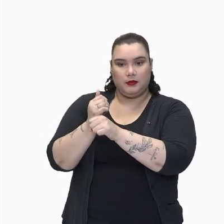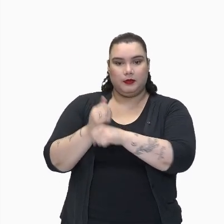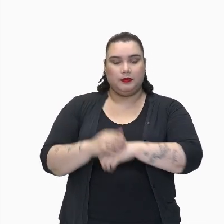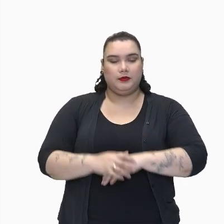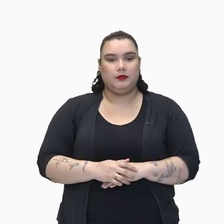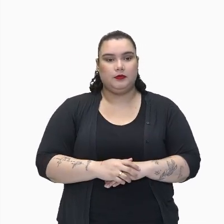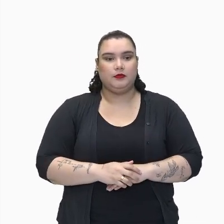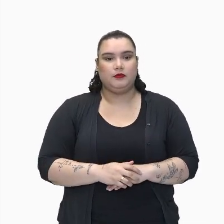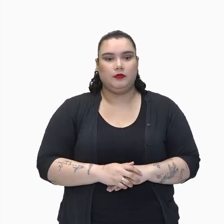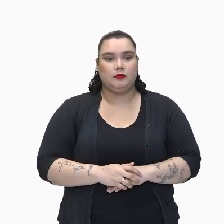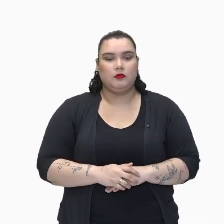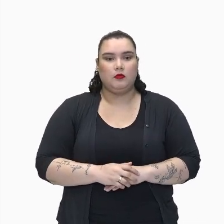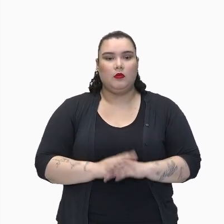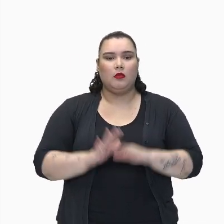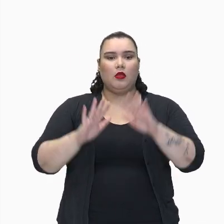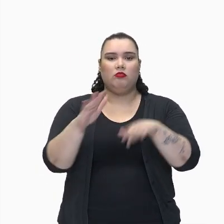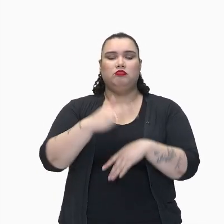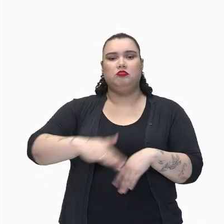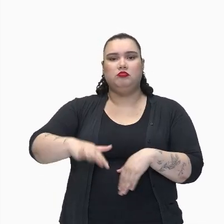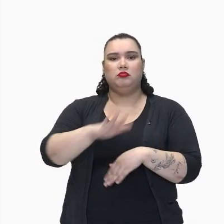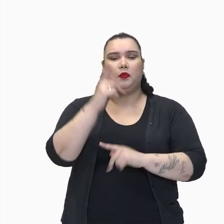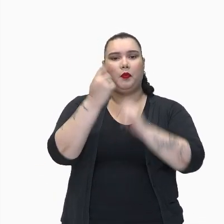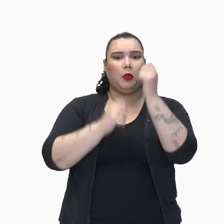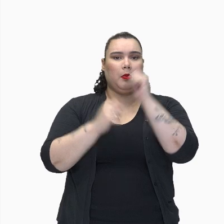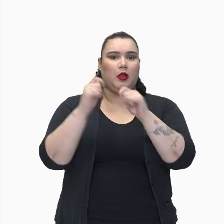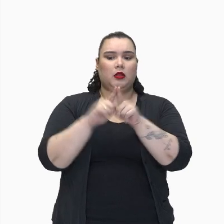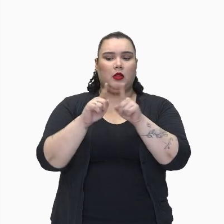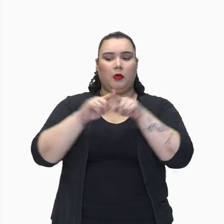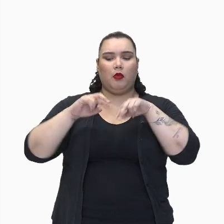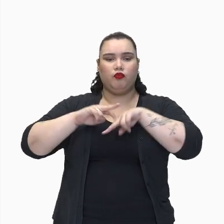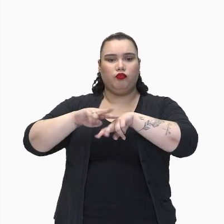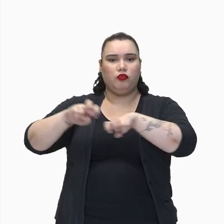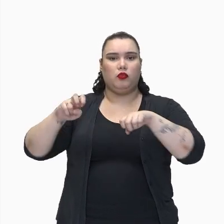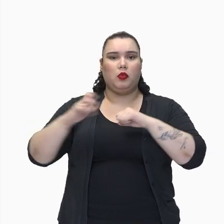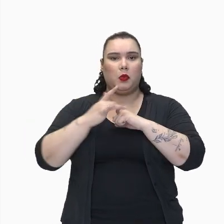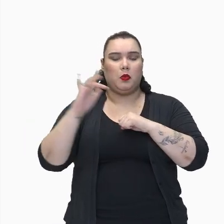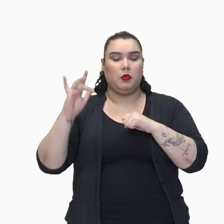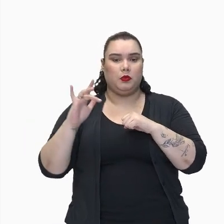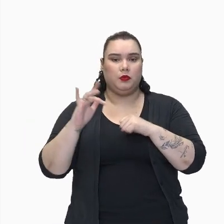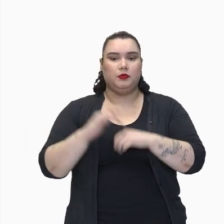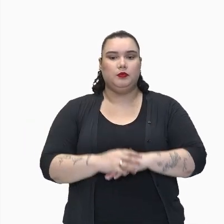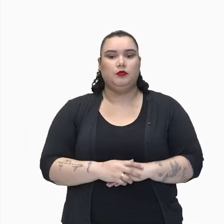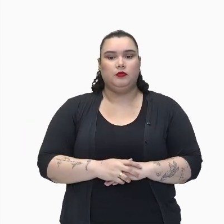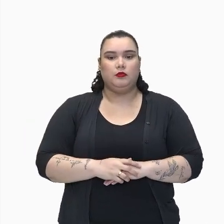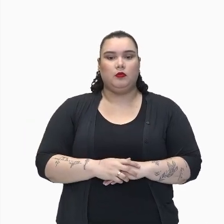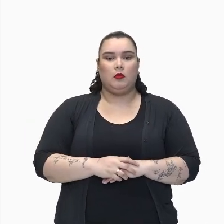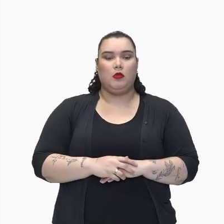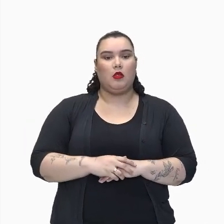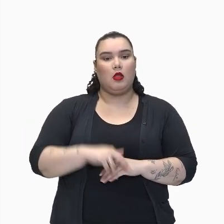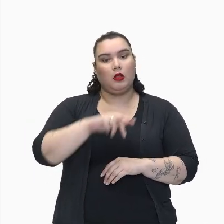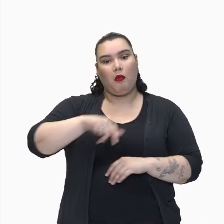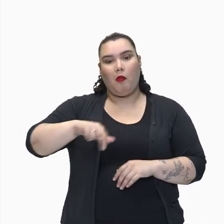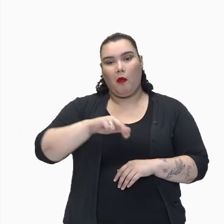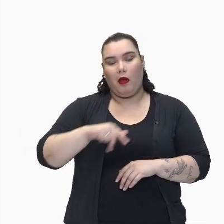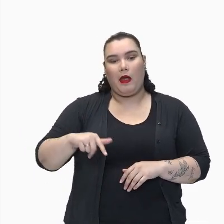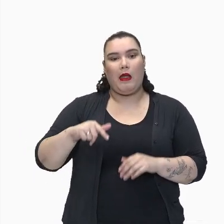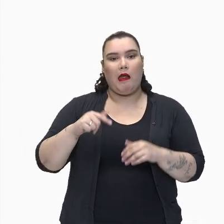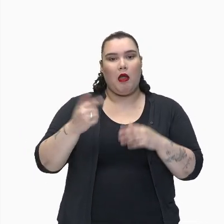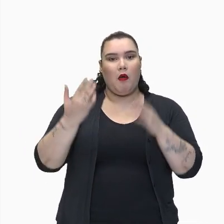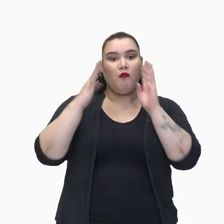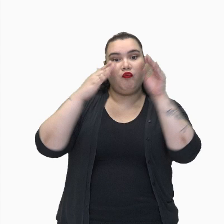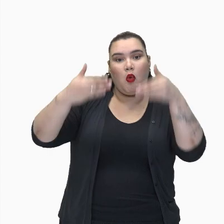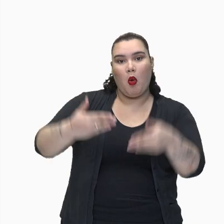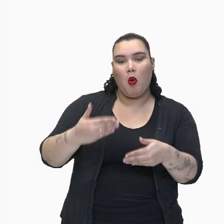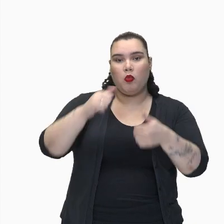E sobre a indústria e o extrativismo mineral, não são atividades muito expressivas lá